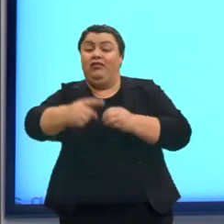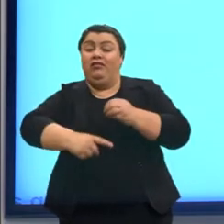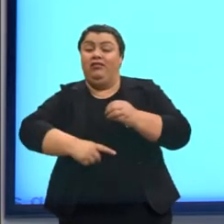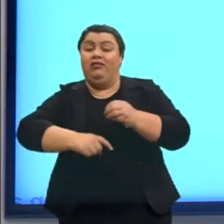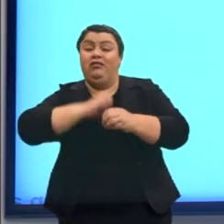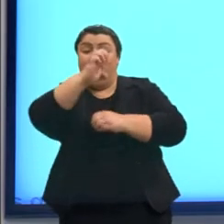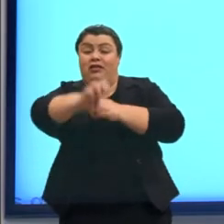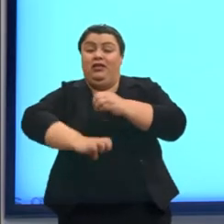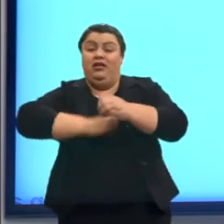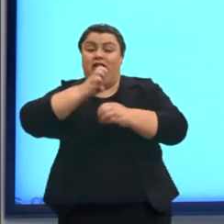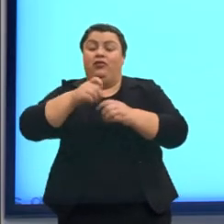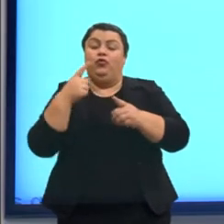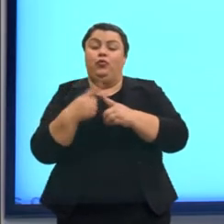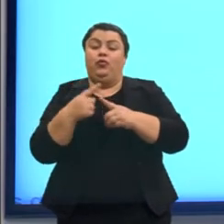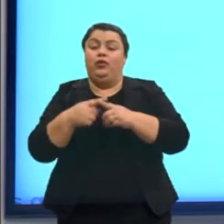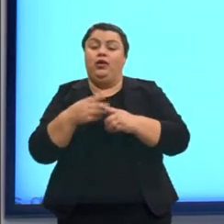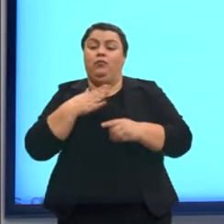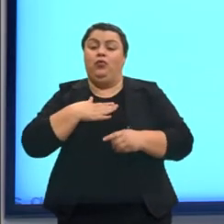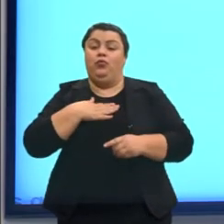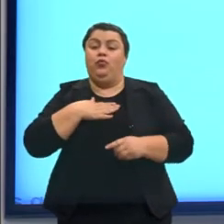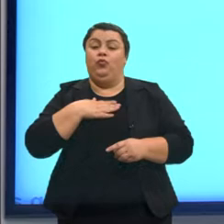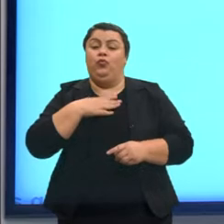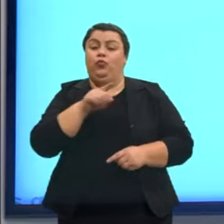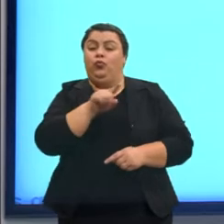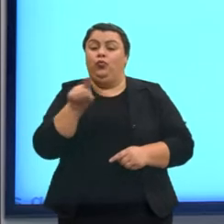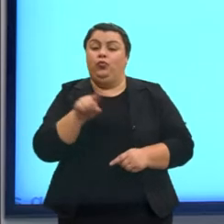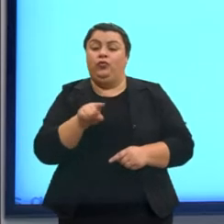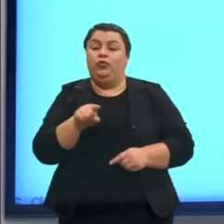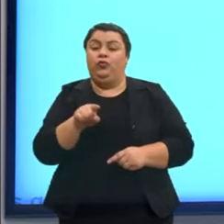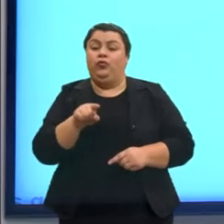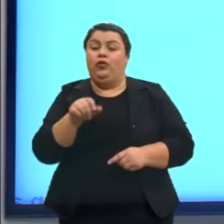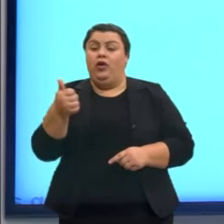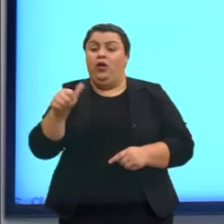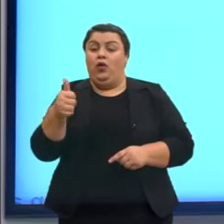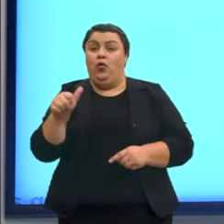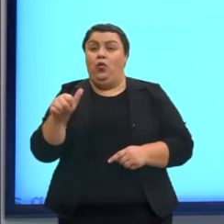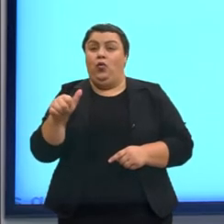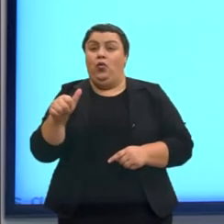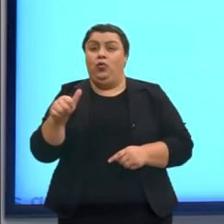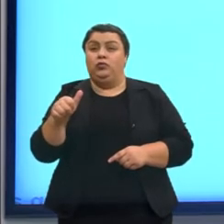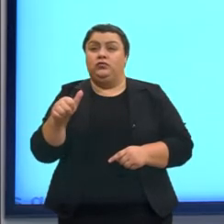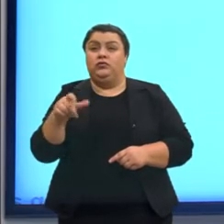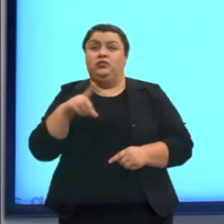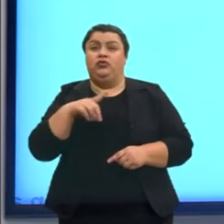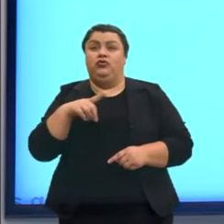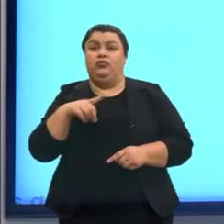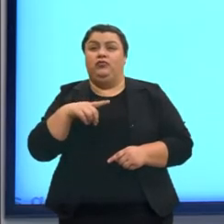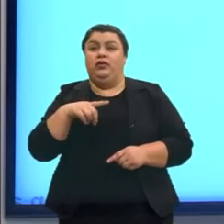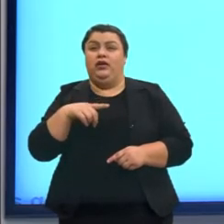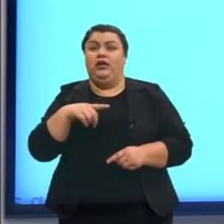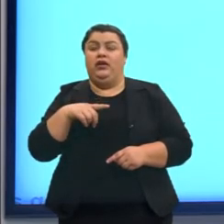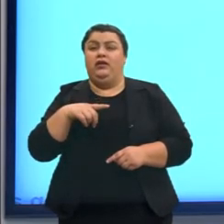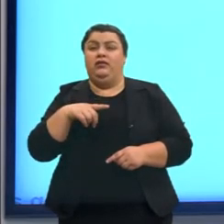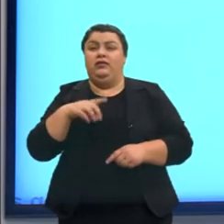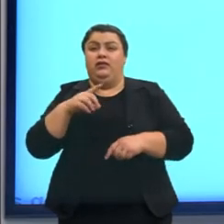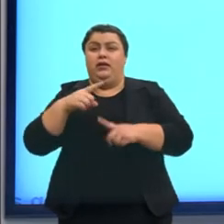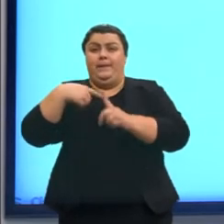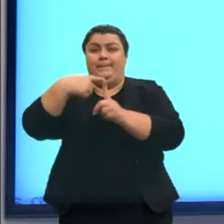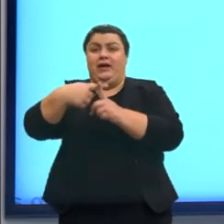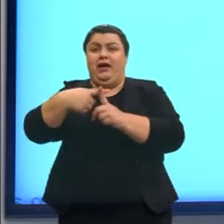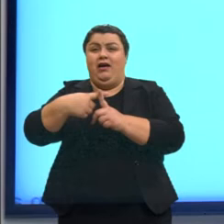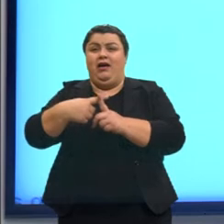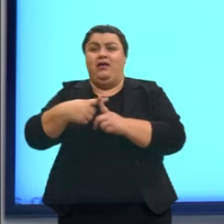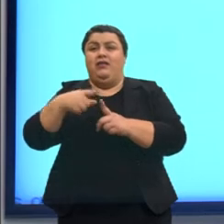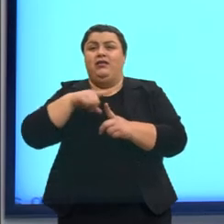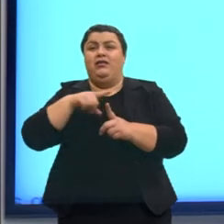atômico do sódio que DNA é 11 o ou seja se ele tivesse neutro se não tivesse mais em teria